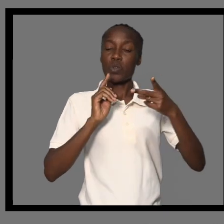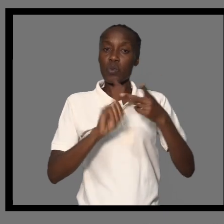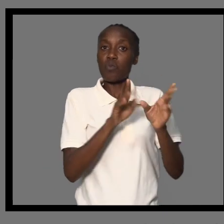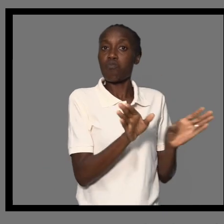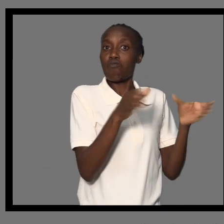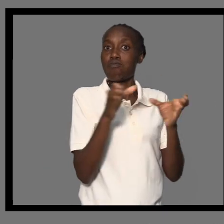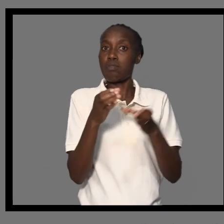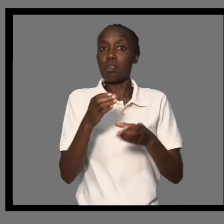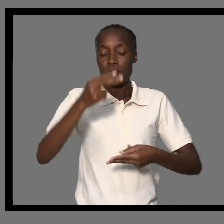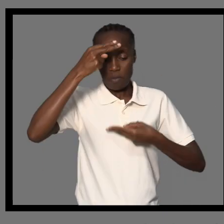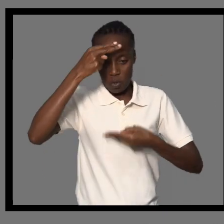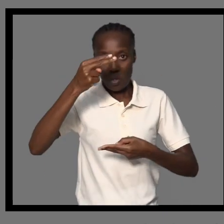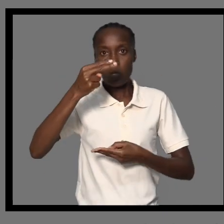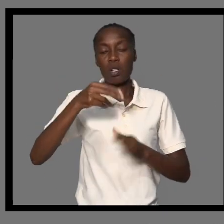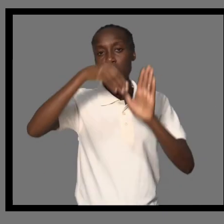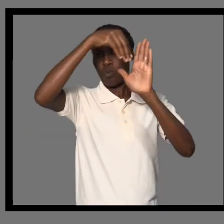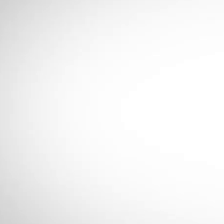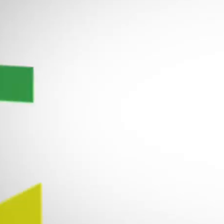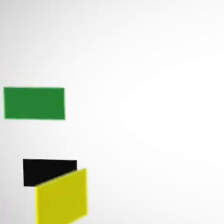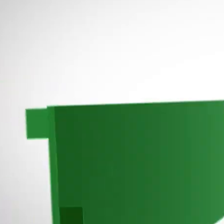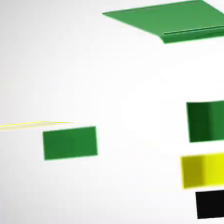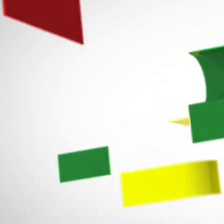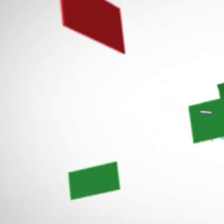divisão de hora Zona Sul.